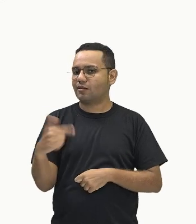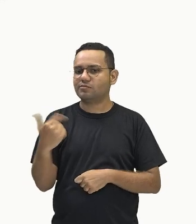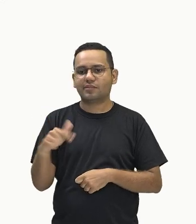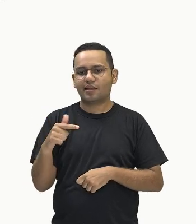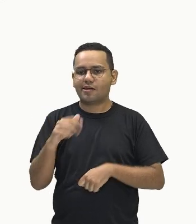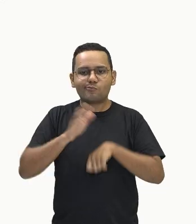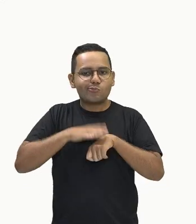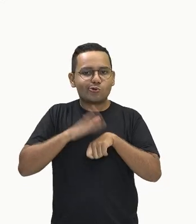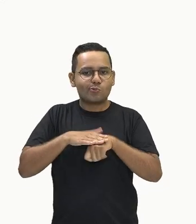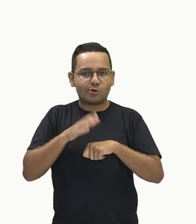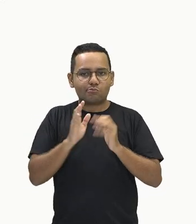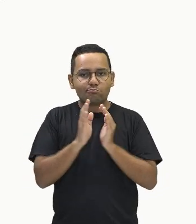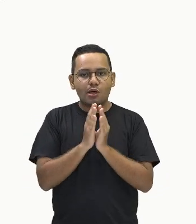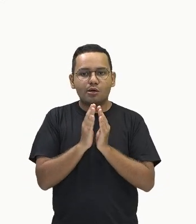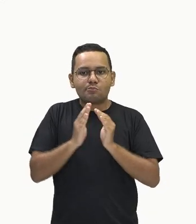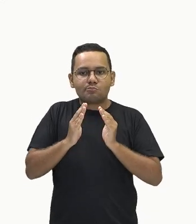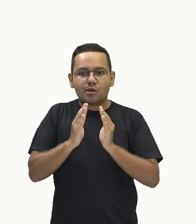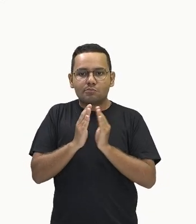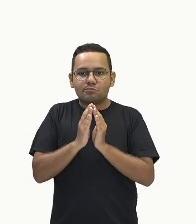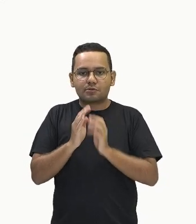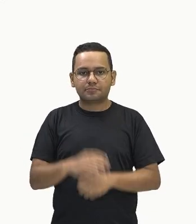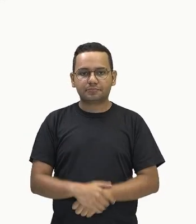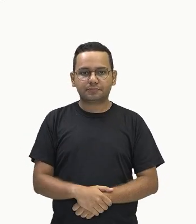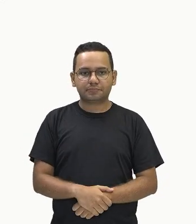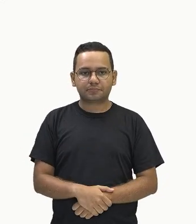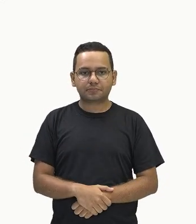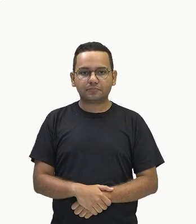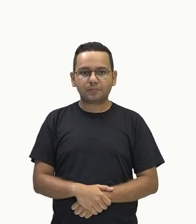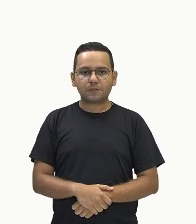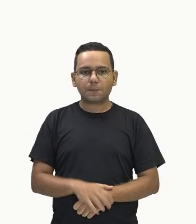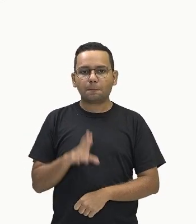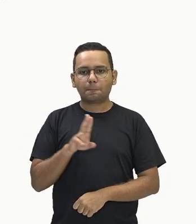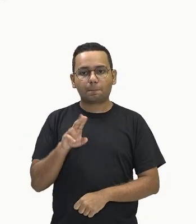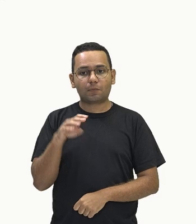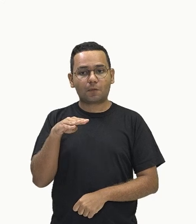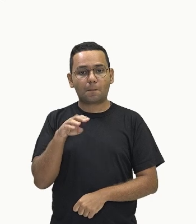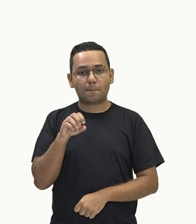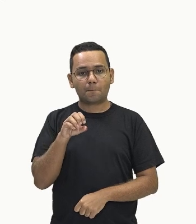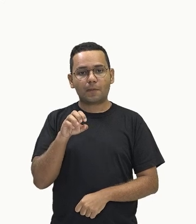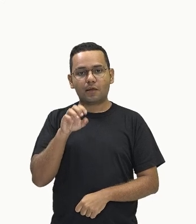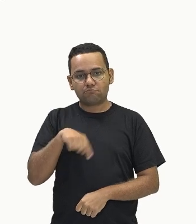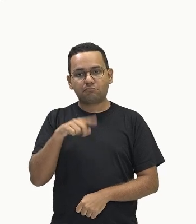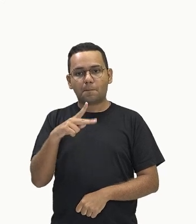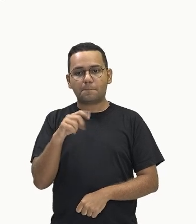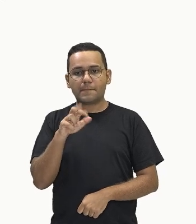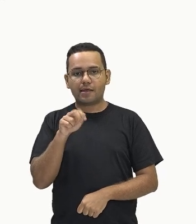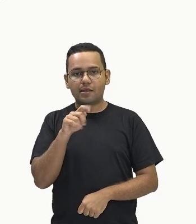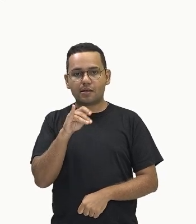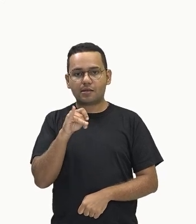essas contrações, denominadas de movimentos